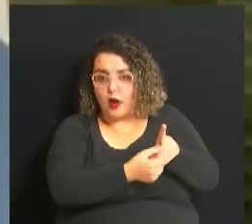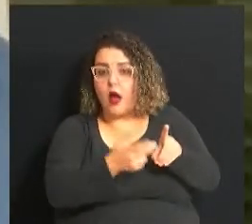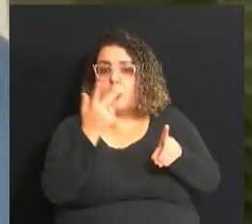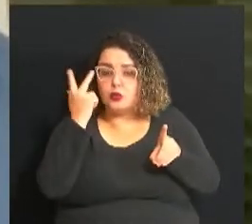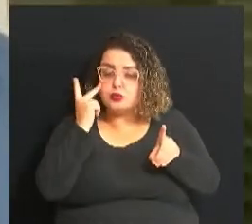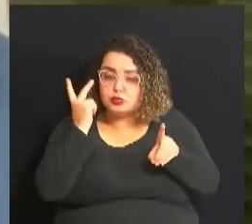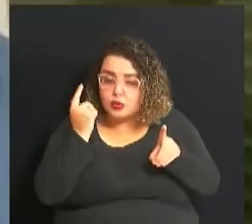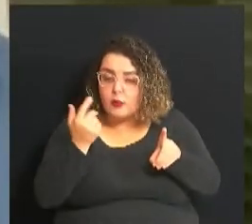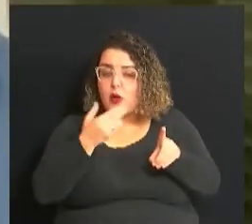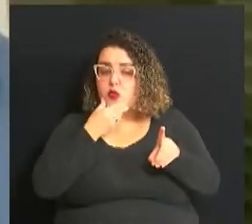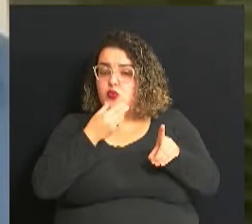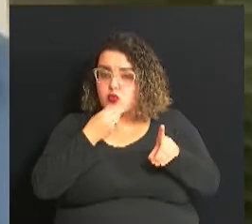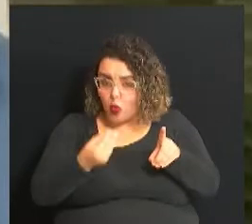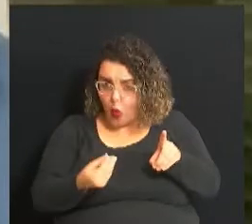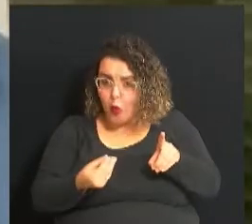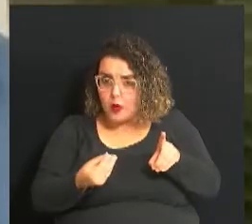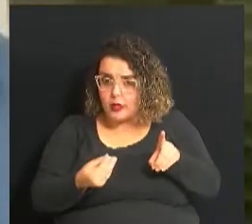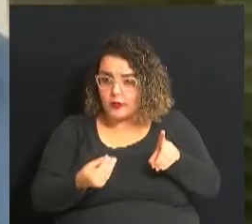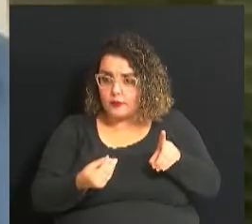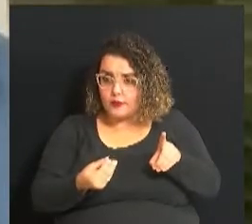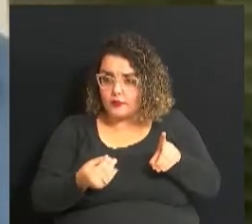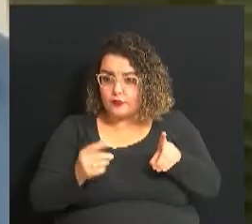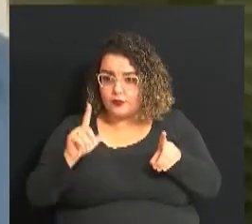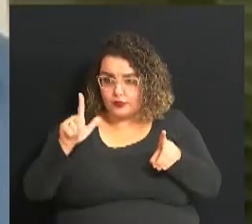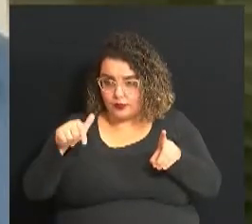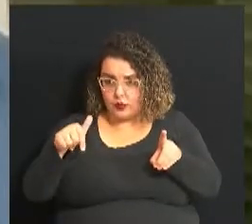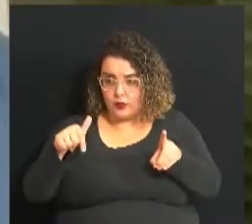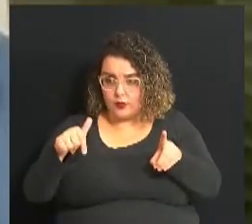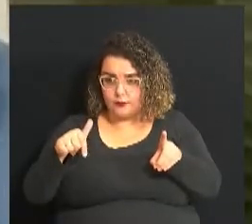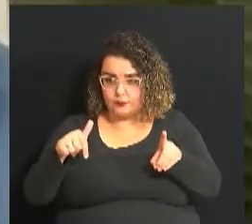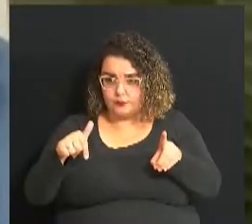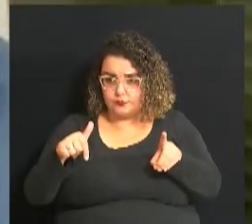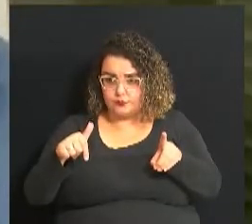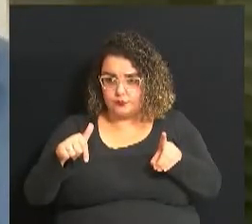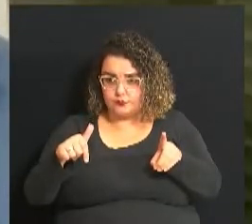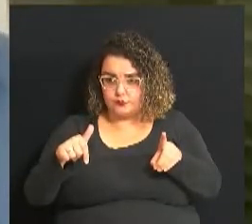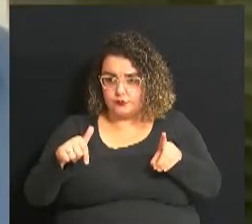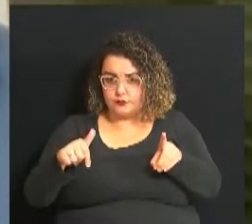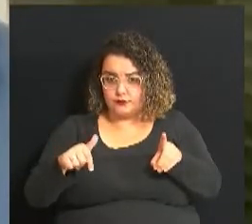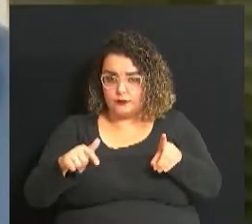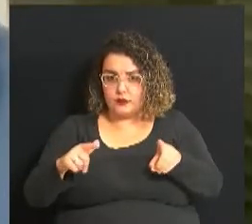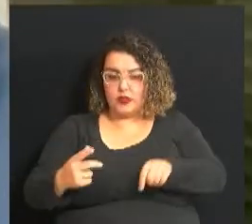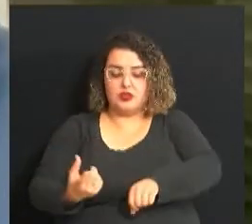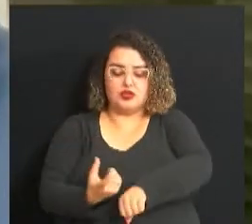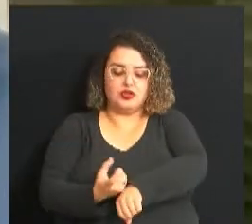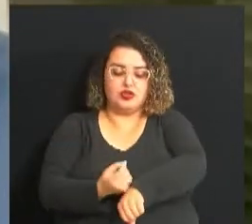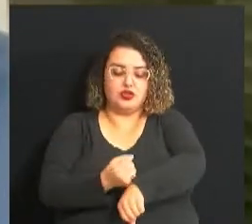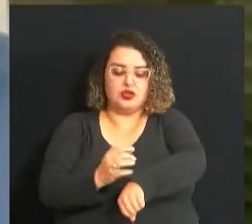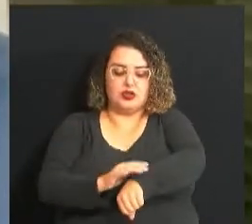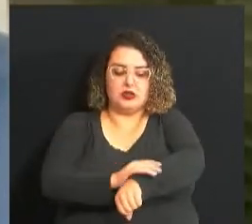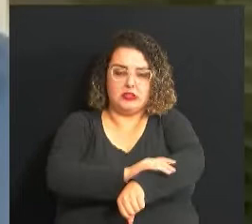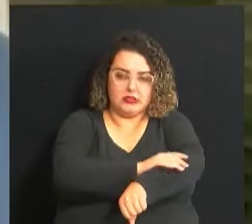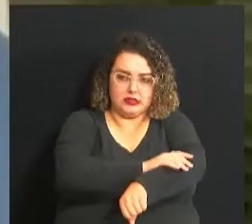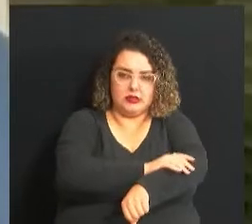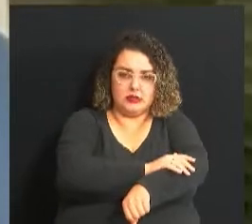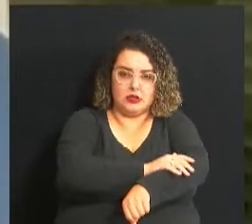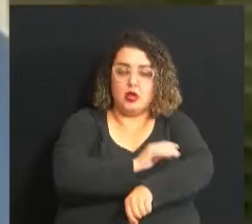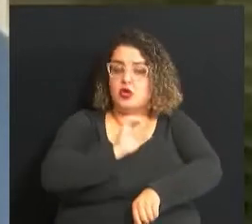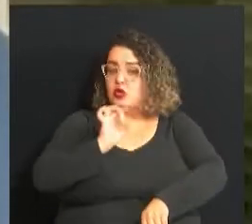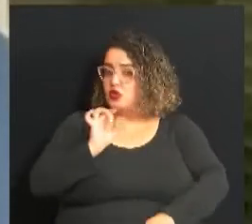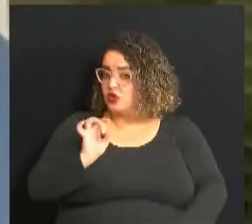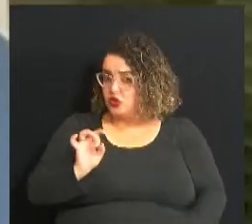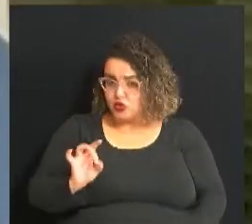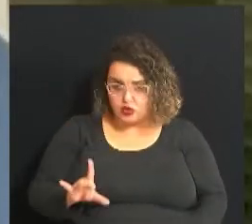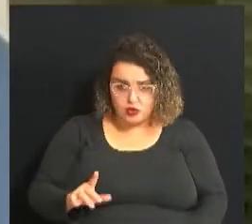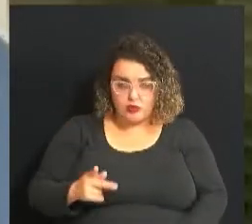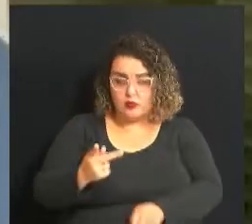homem, depois de câncer de pele, ele só vai procurar, muitos homens só vão